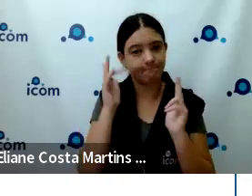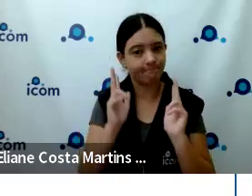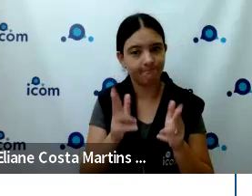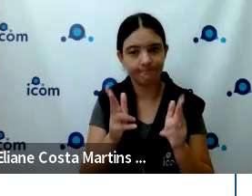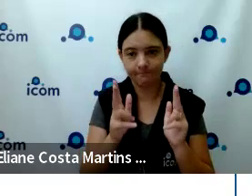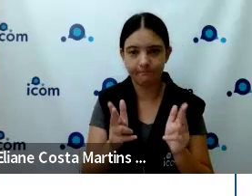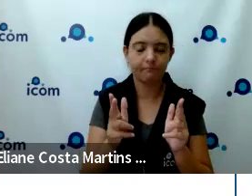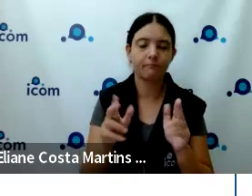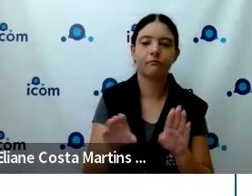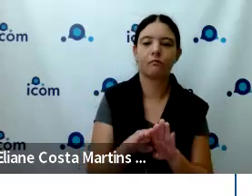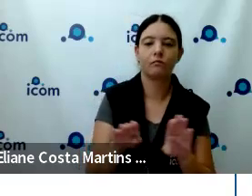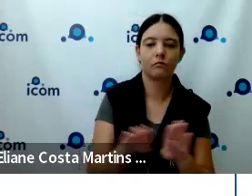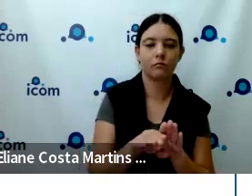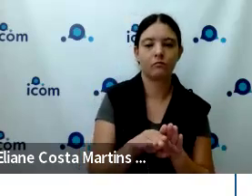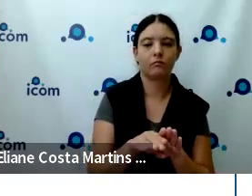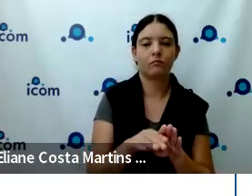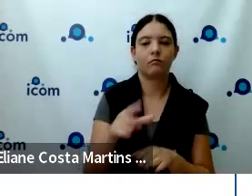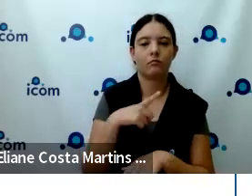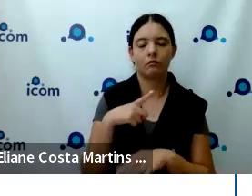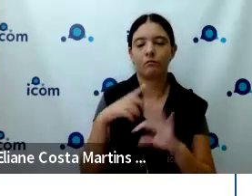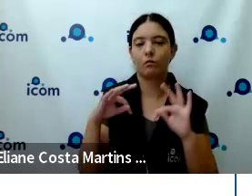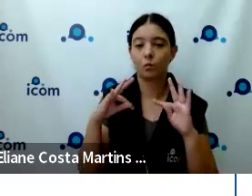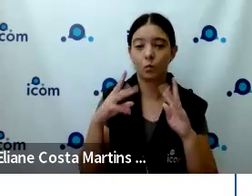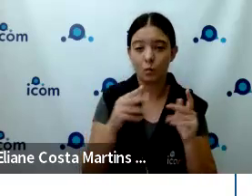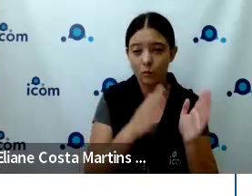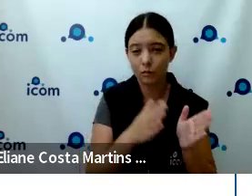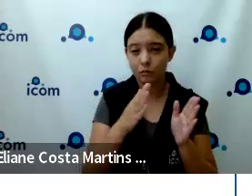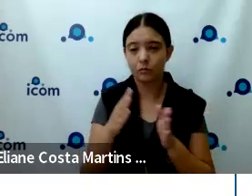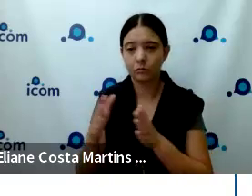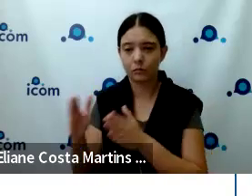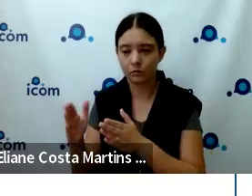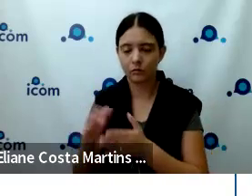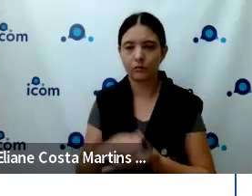que está encarregada de todo o processo.